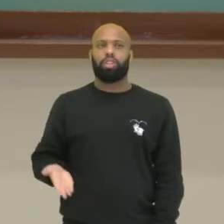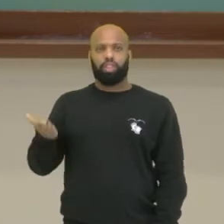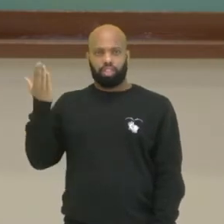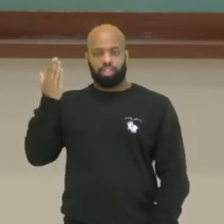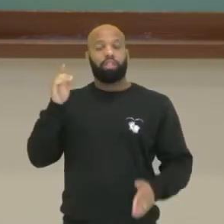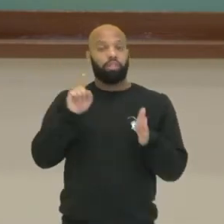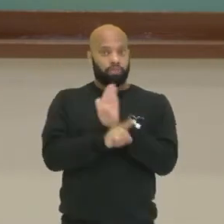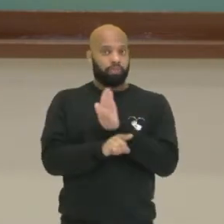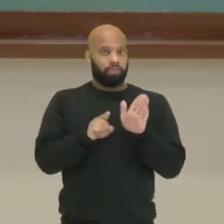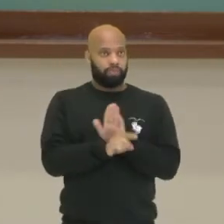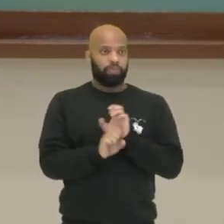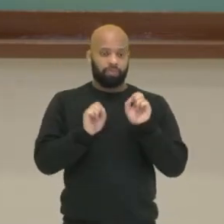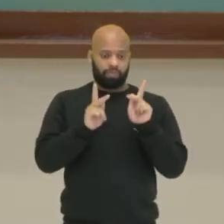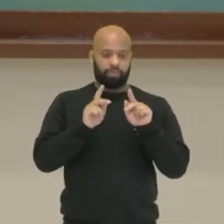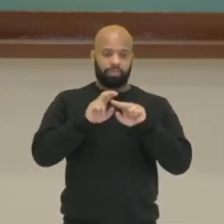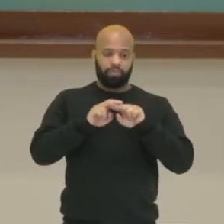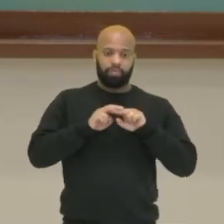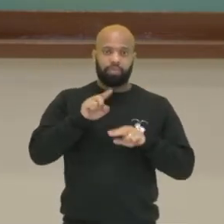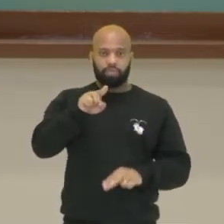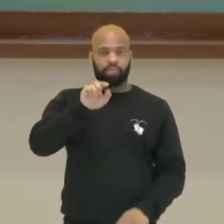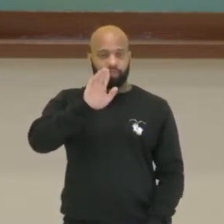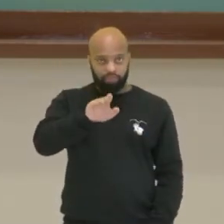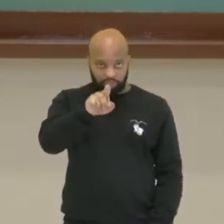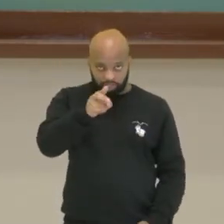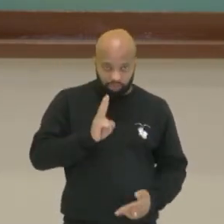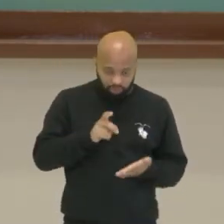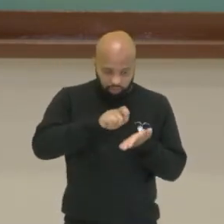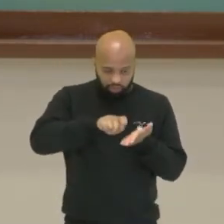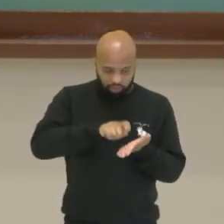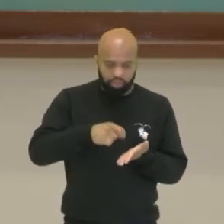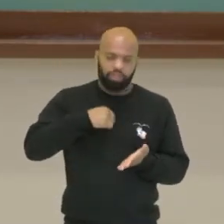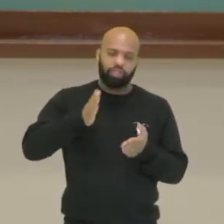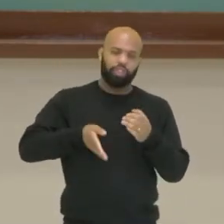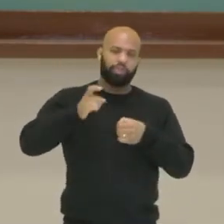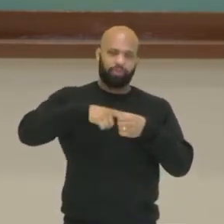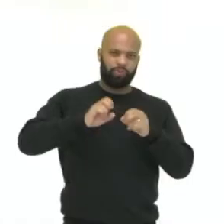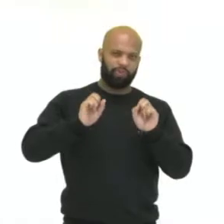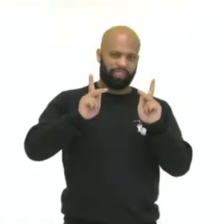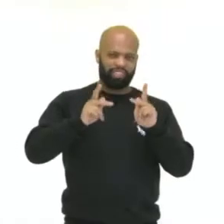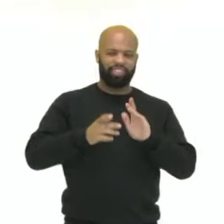essa questão. Então, você fica aí, eu fico aqui, vai escrevendo lá, hein? Já volta.